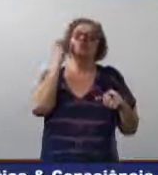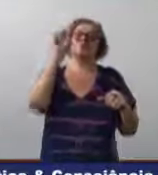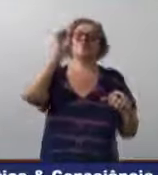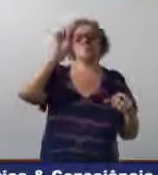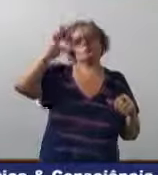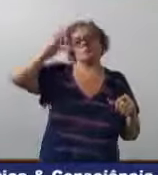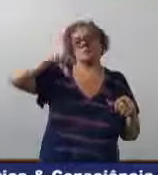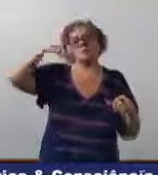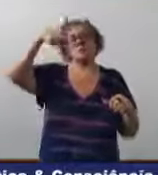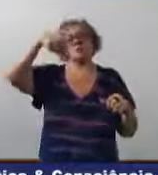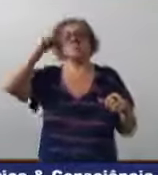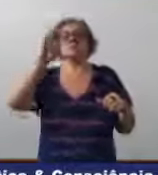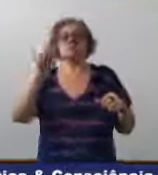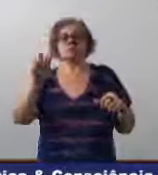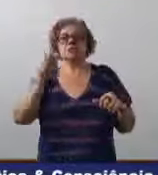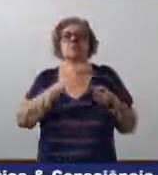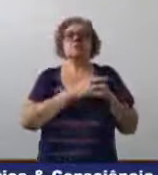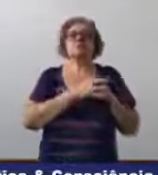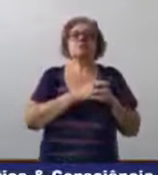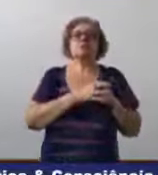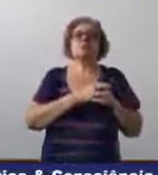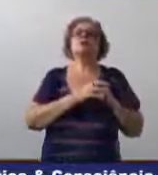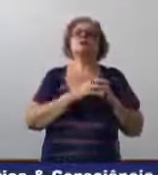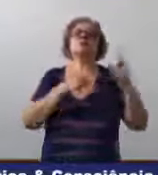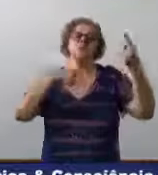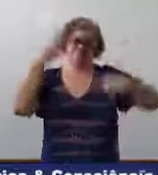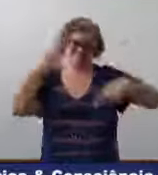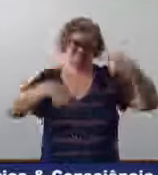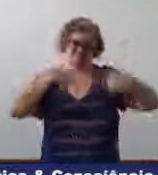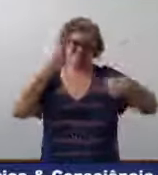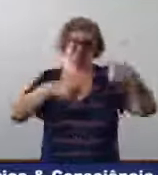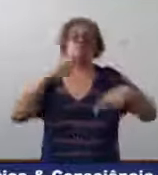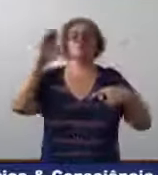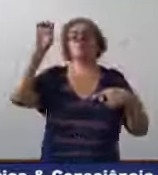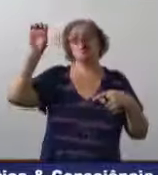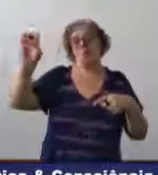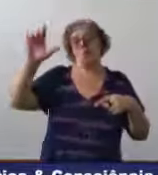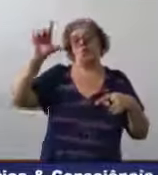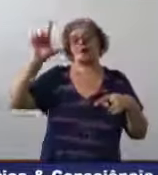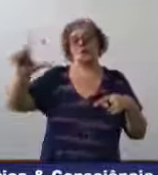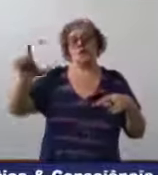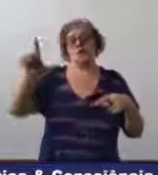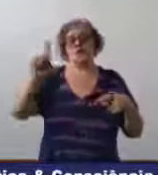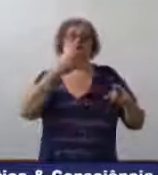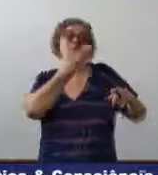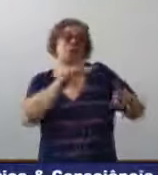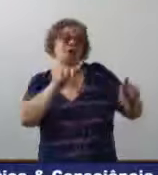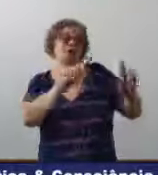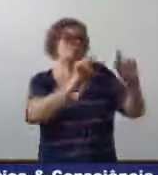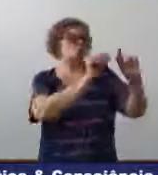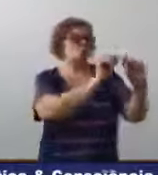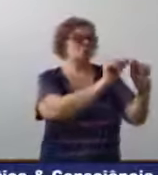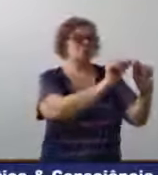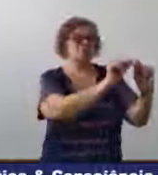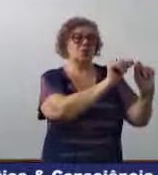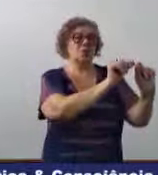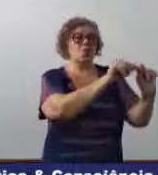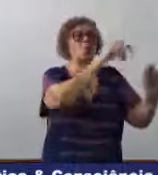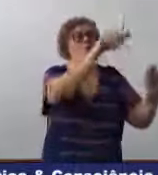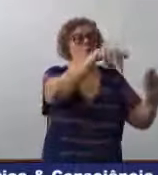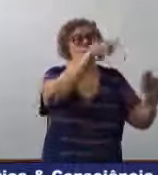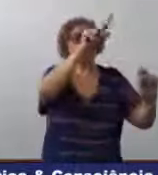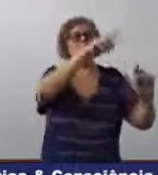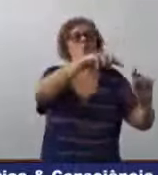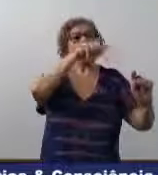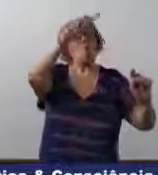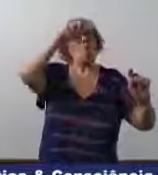em 1935, em que se discutia se o elétron era uma onda ou uma partícula. Uma onda